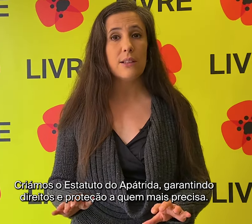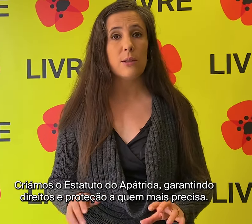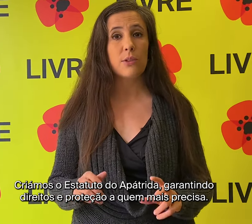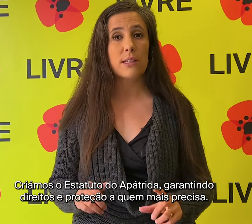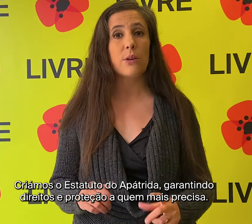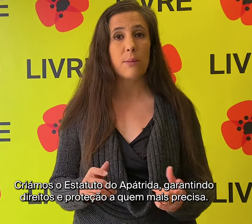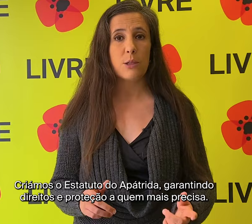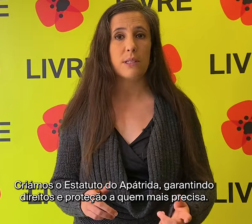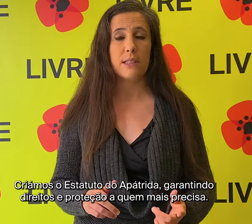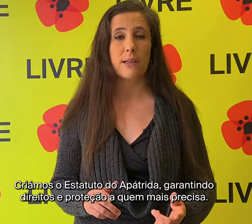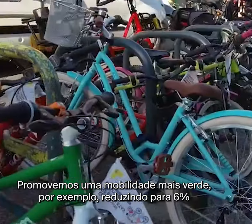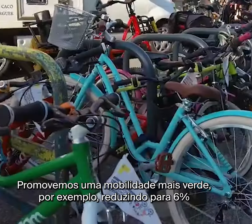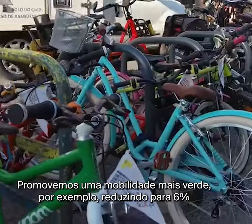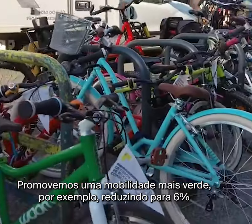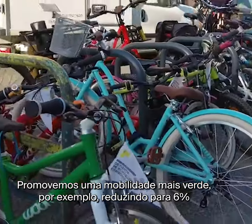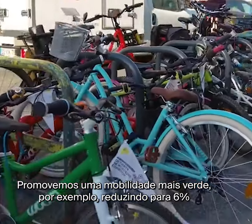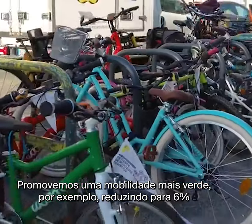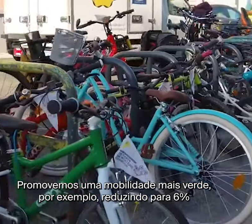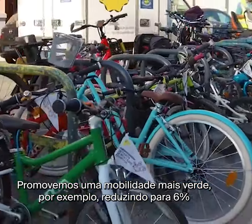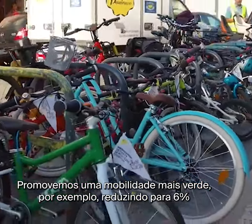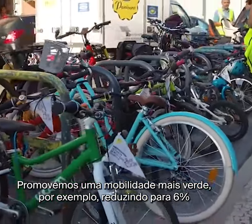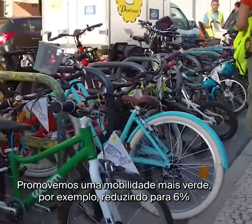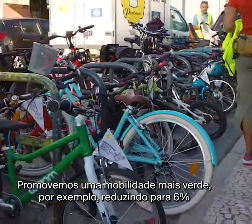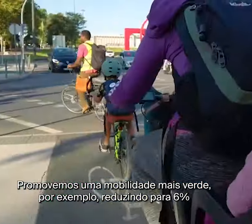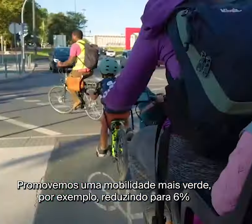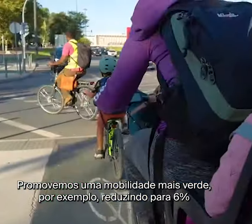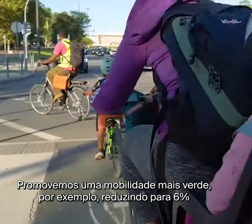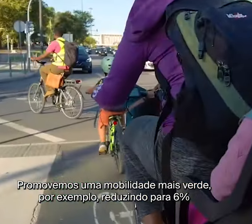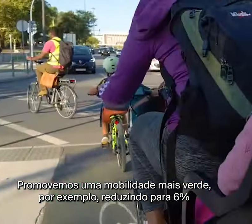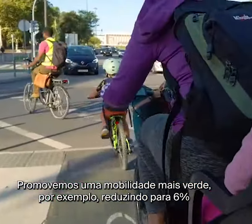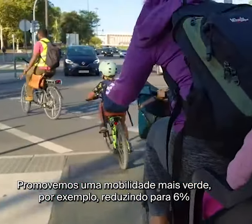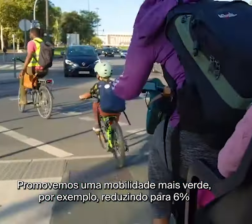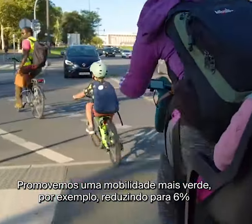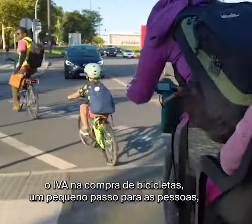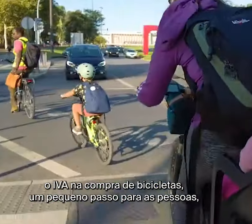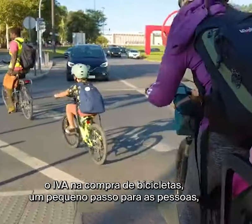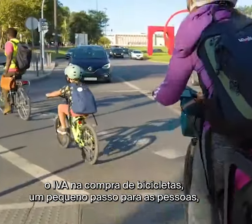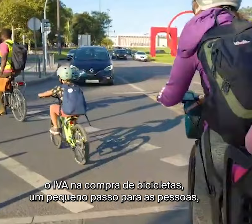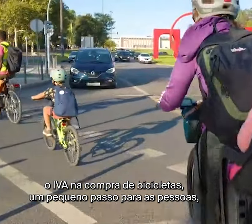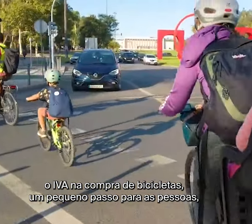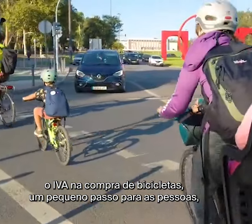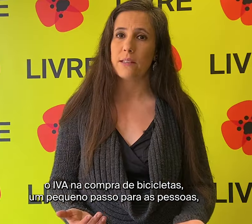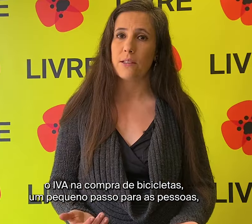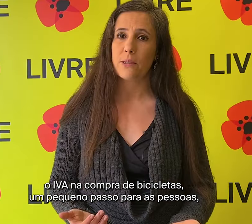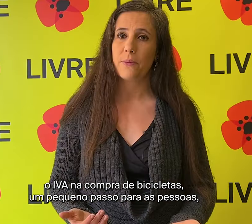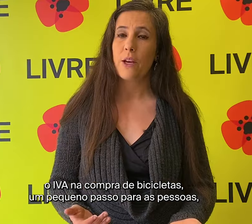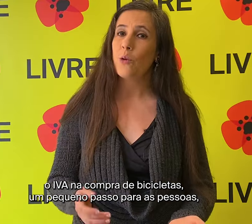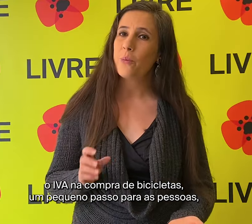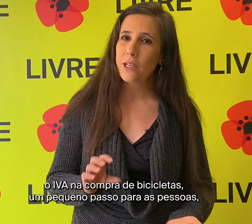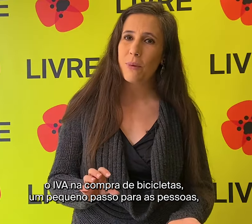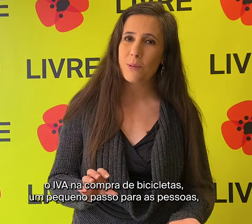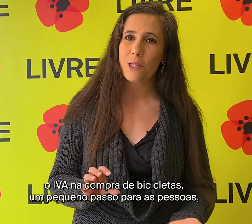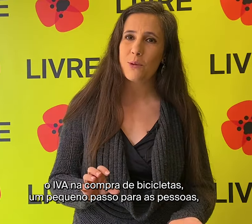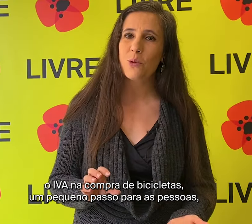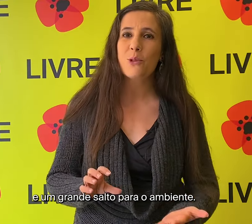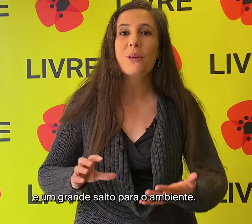garantindo direitos e proteção a quem mais precisa. Promovemos uma mobilidade mais verde, por exemplo, reduzindo para 6% o IVA na compra de bicicletas. Um